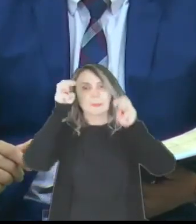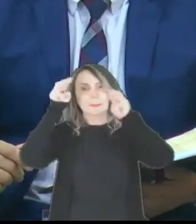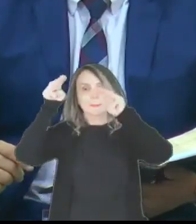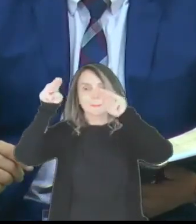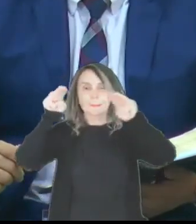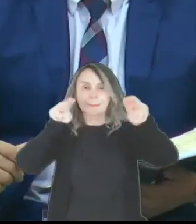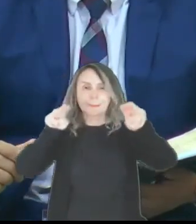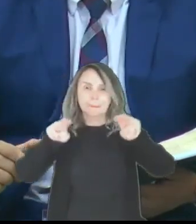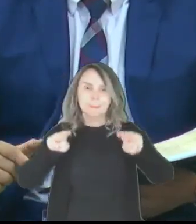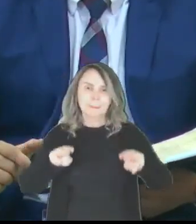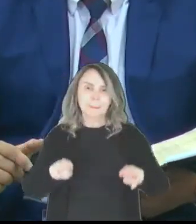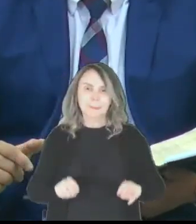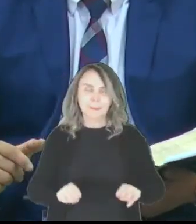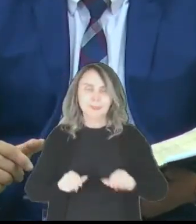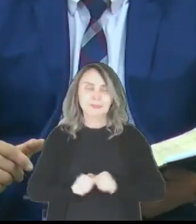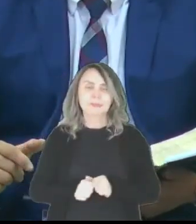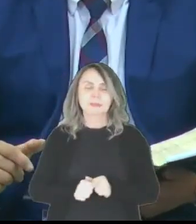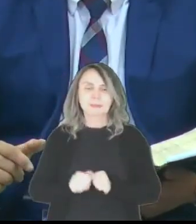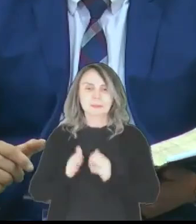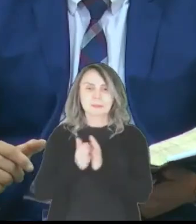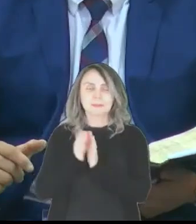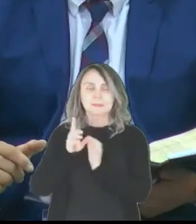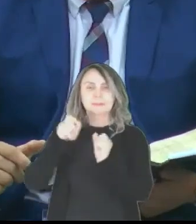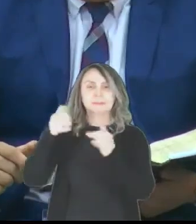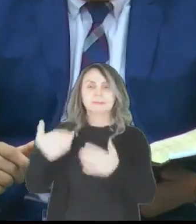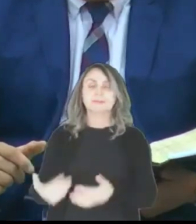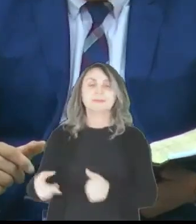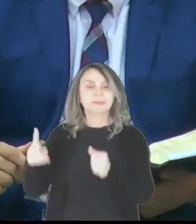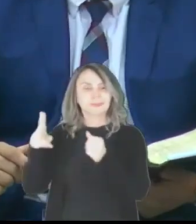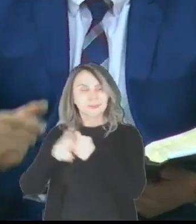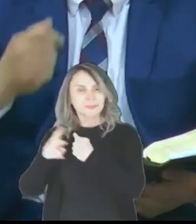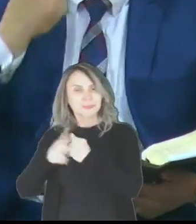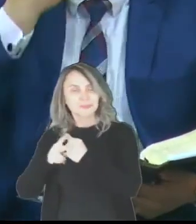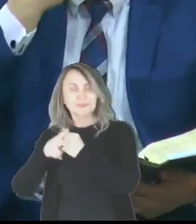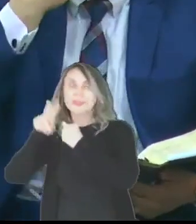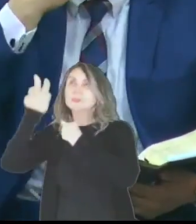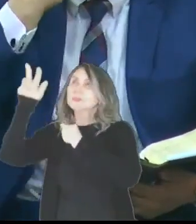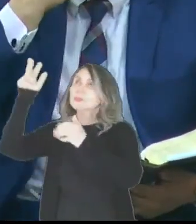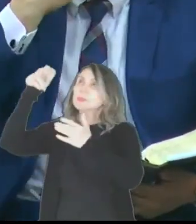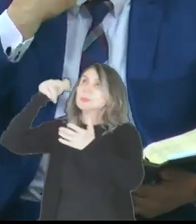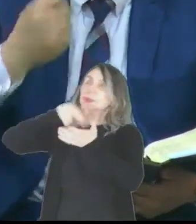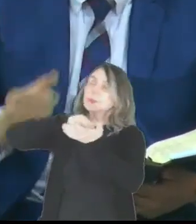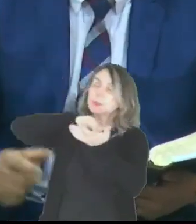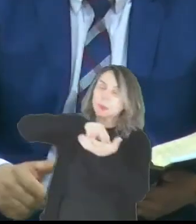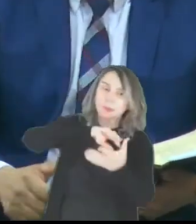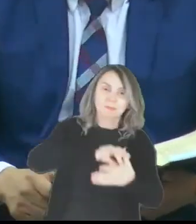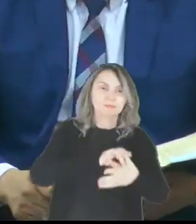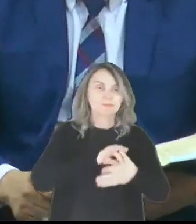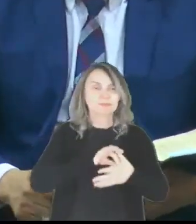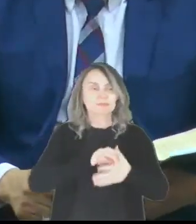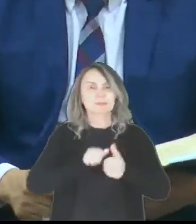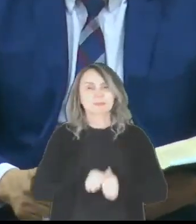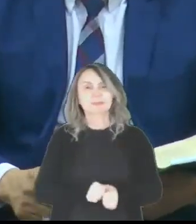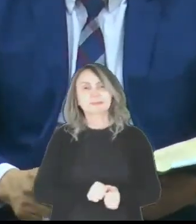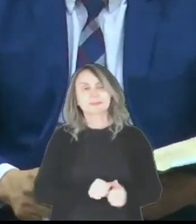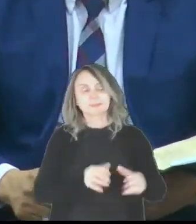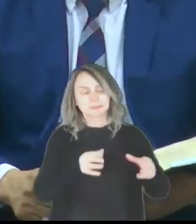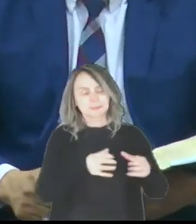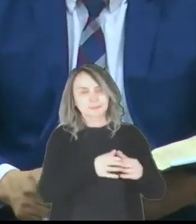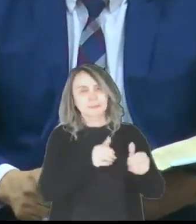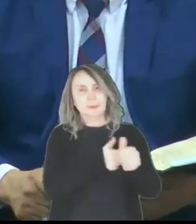diz, irmão, que o verbo se fez o quê, irmão? Carne. Irmão, isso para os ateus, isso para